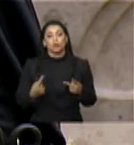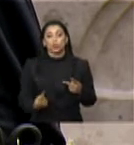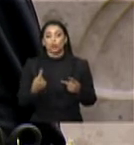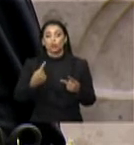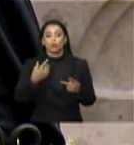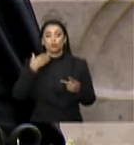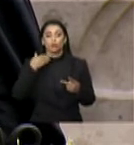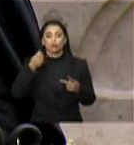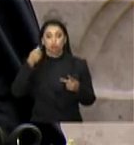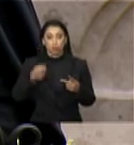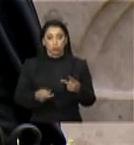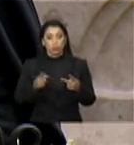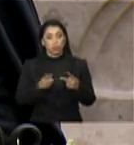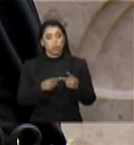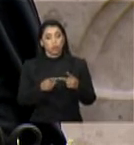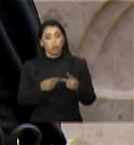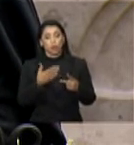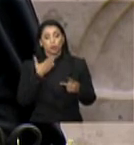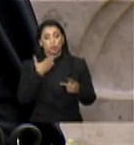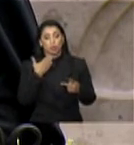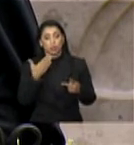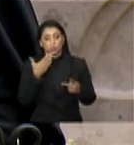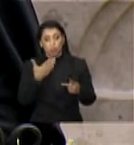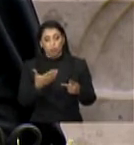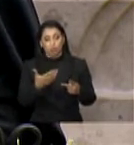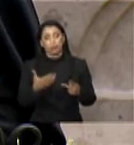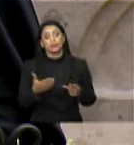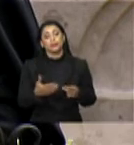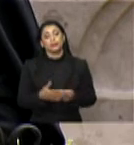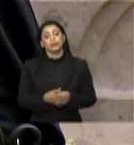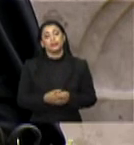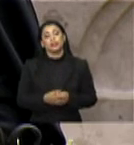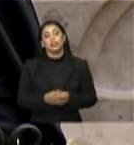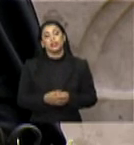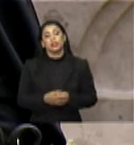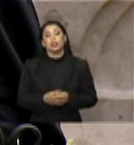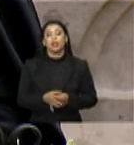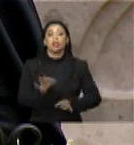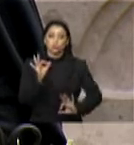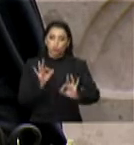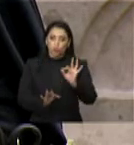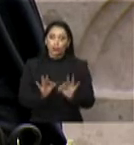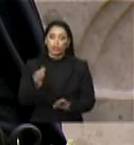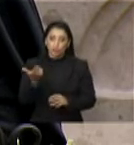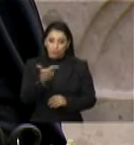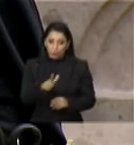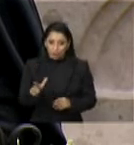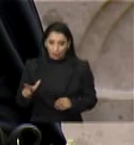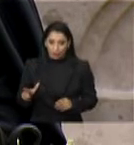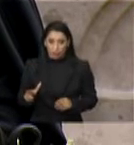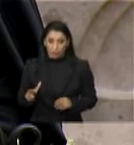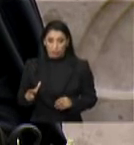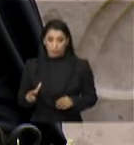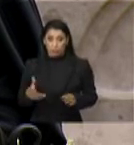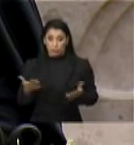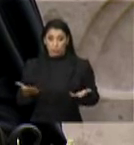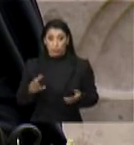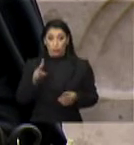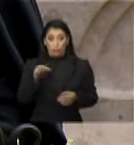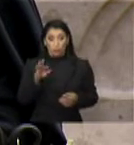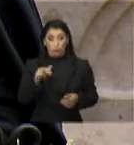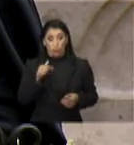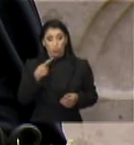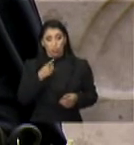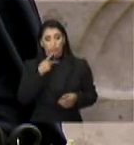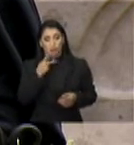263.64 um pedido subsequente que é o reajulgamento do apelo extremo sustenta a união que